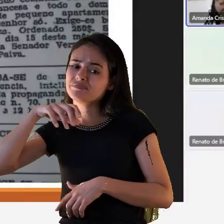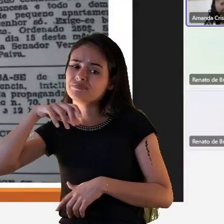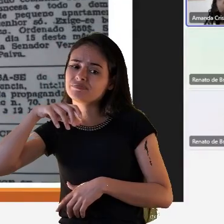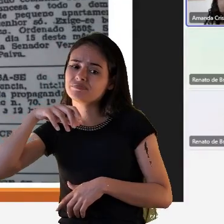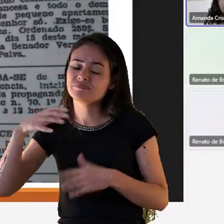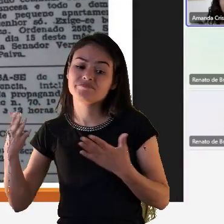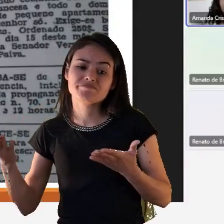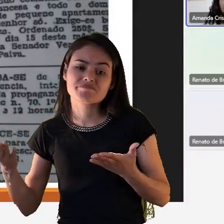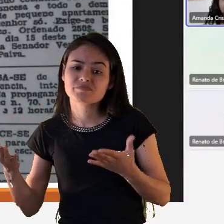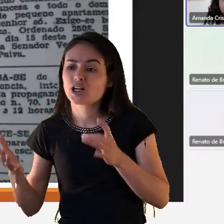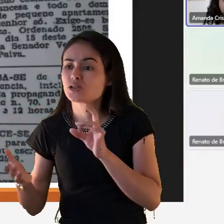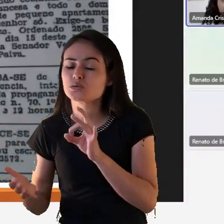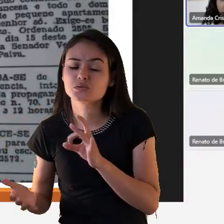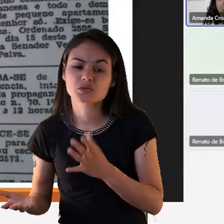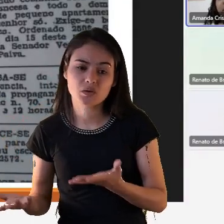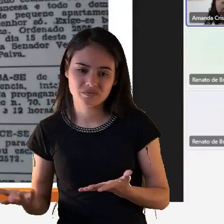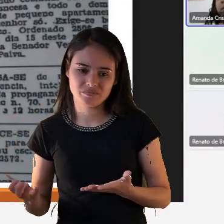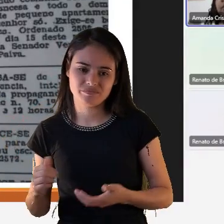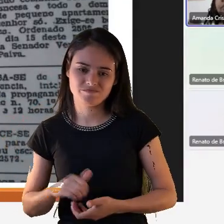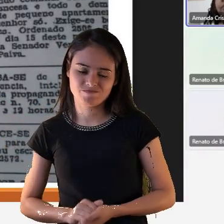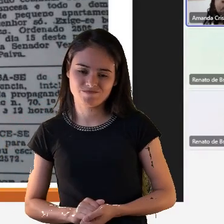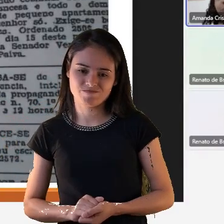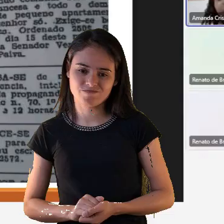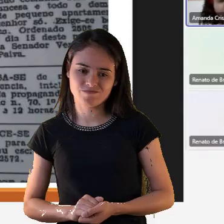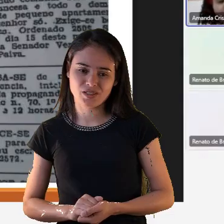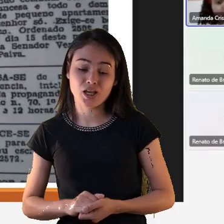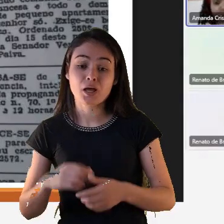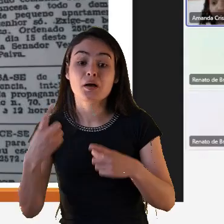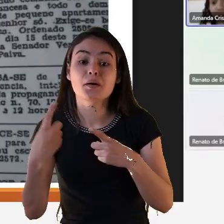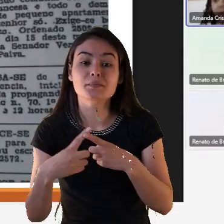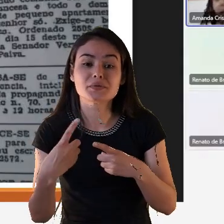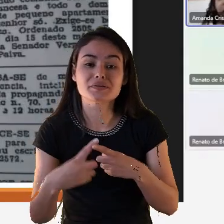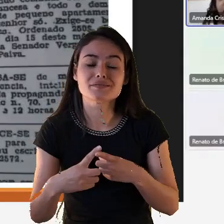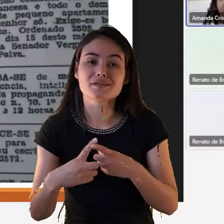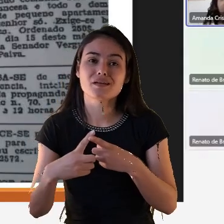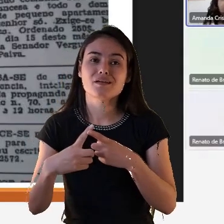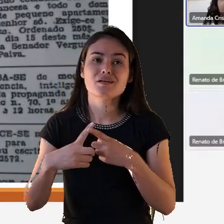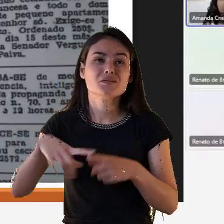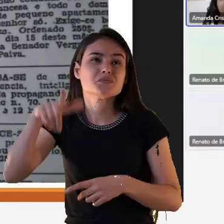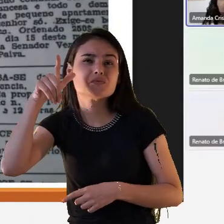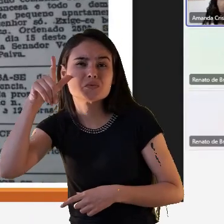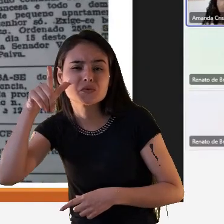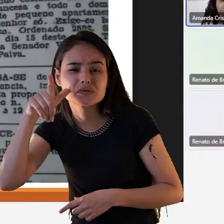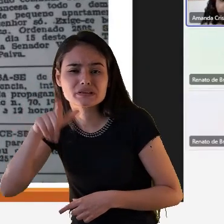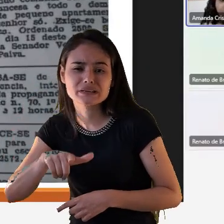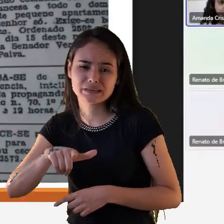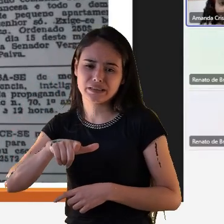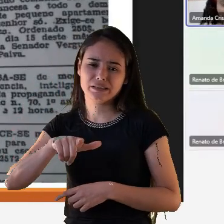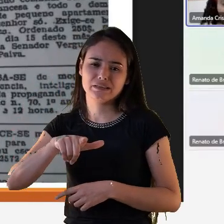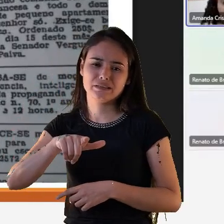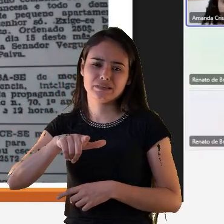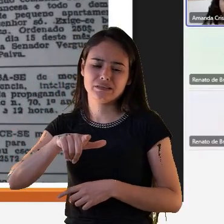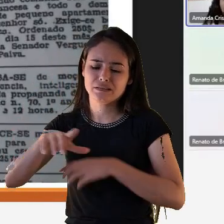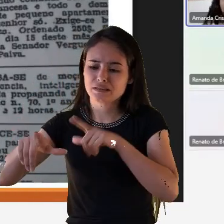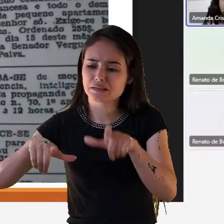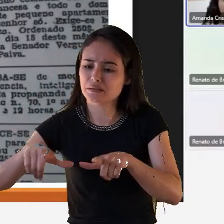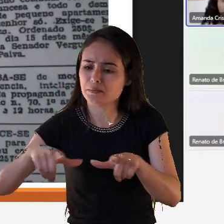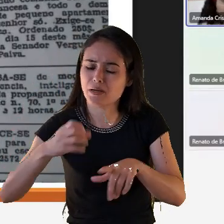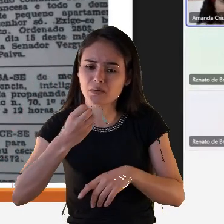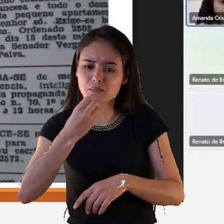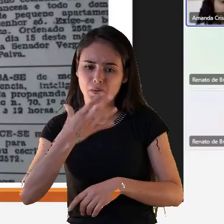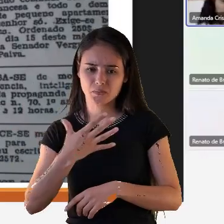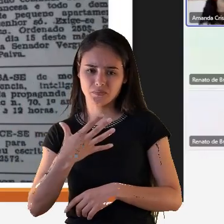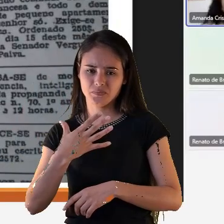é a população que menos tem acesso à educação, que menos tem acesso a bons empregos, a